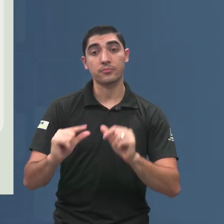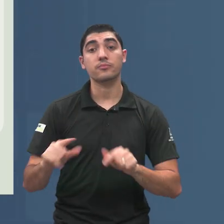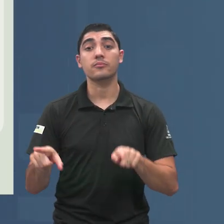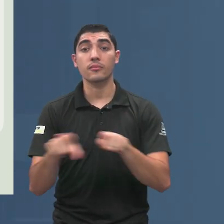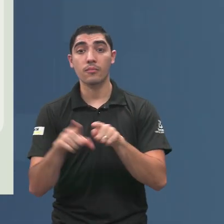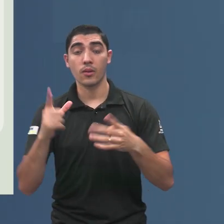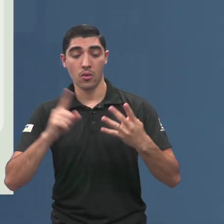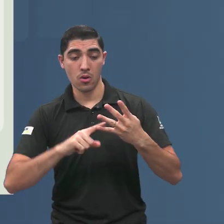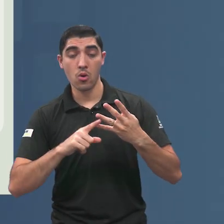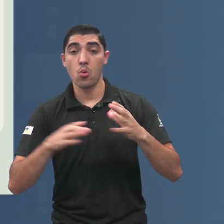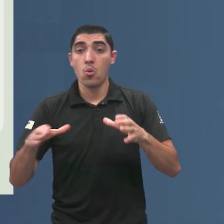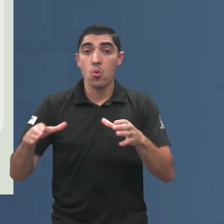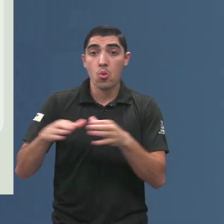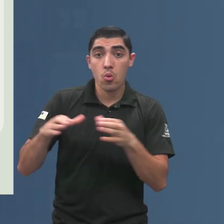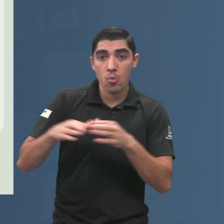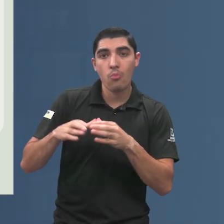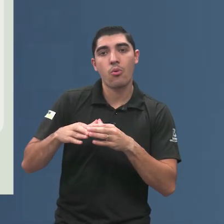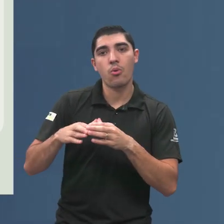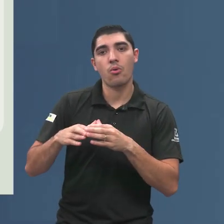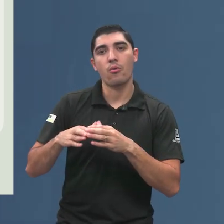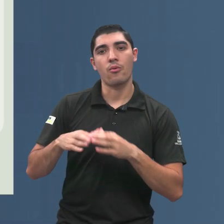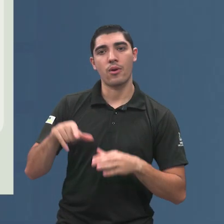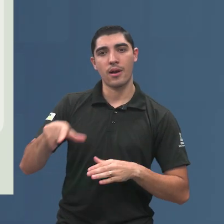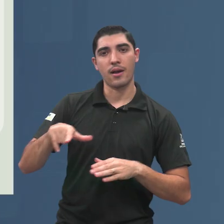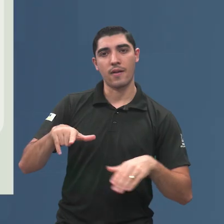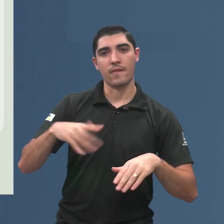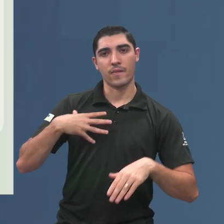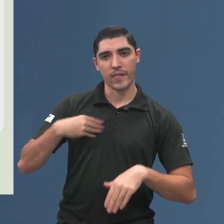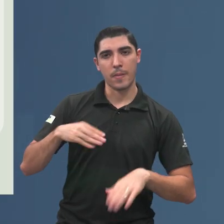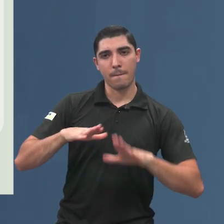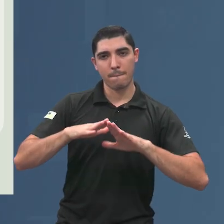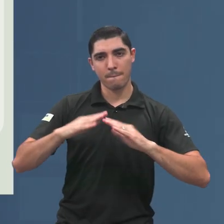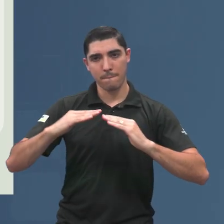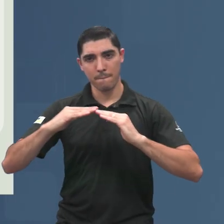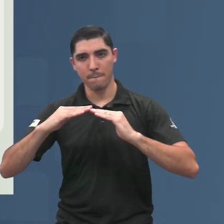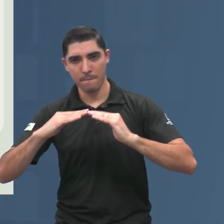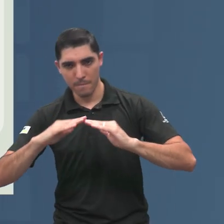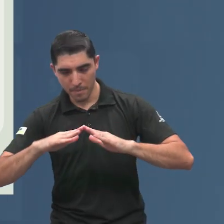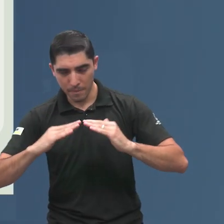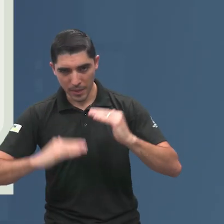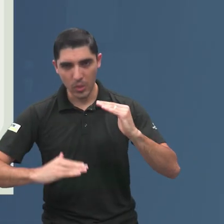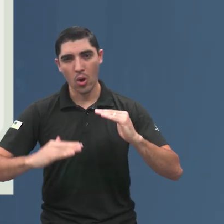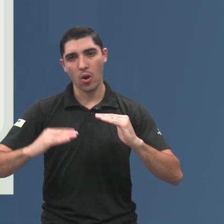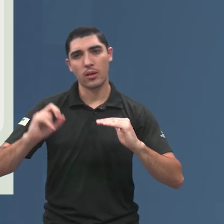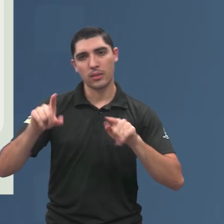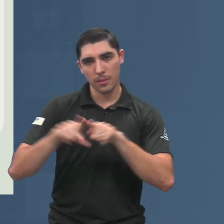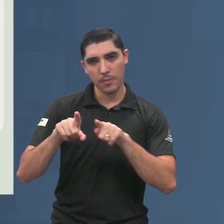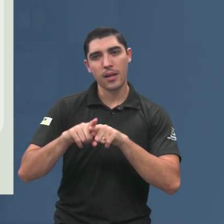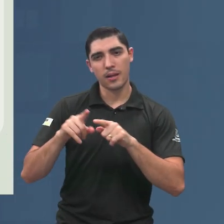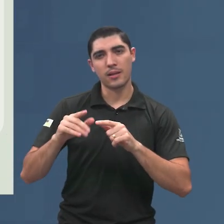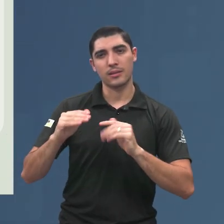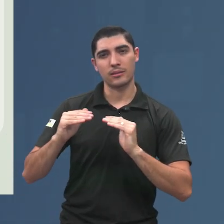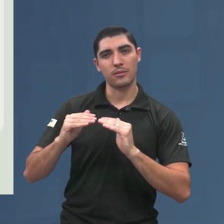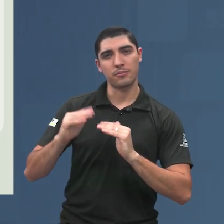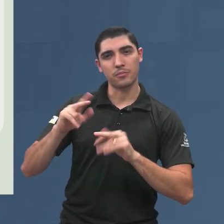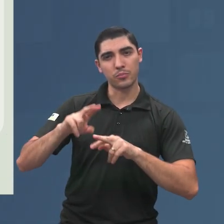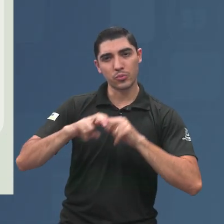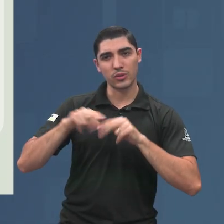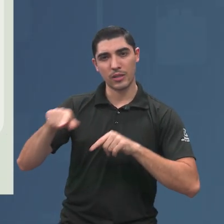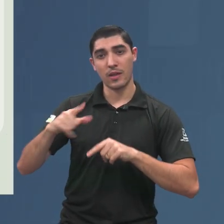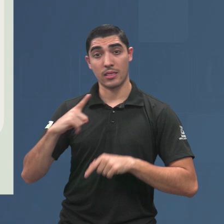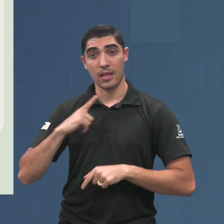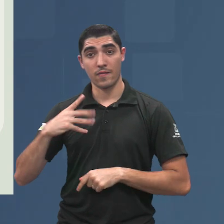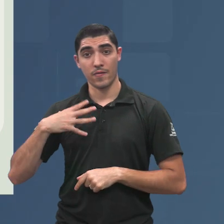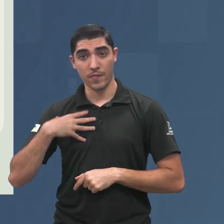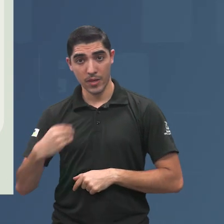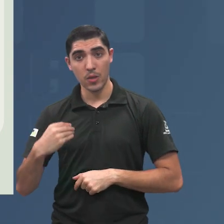de casais que tem filhos menores e maiores representa apenas 7%. Esses números